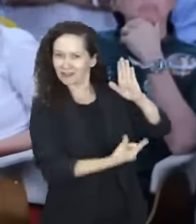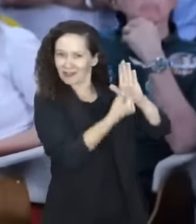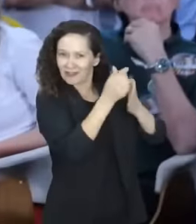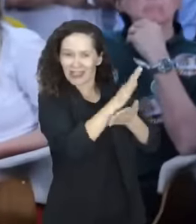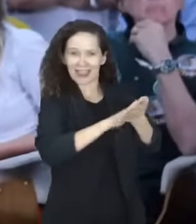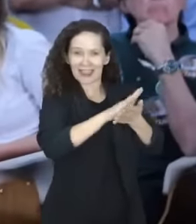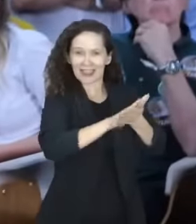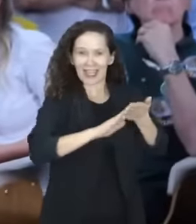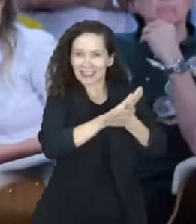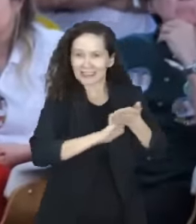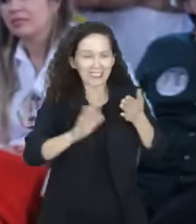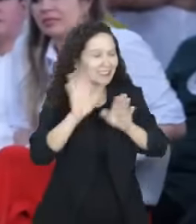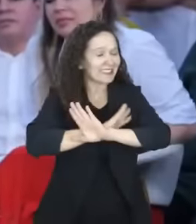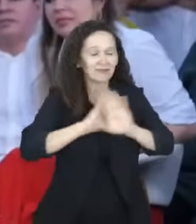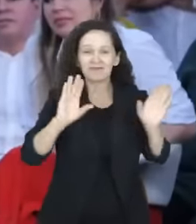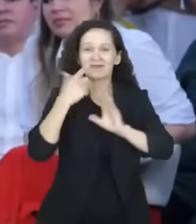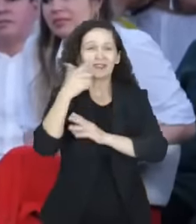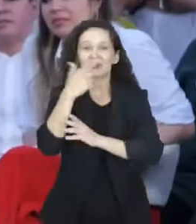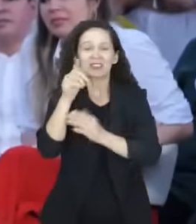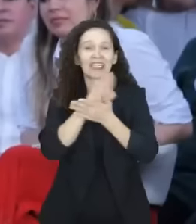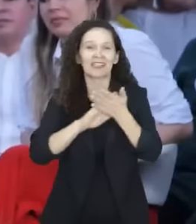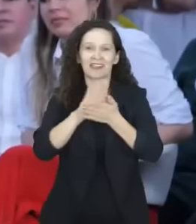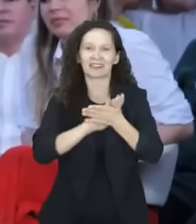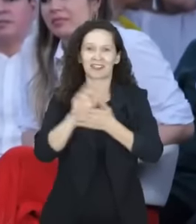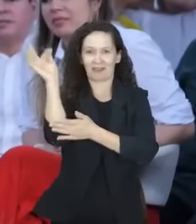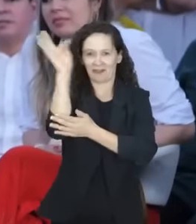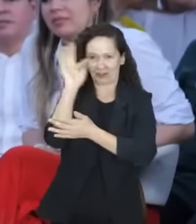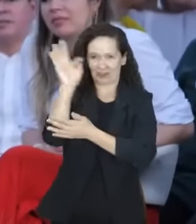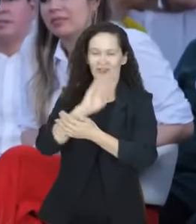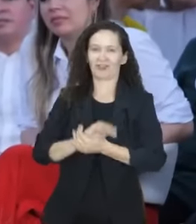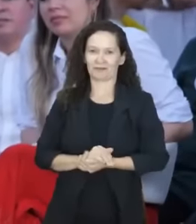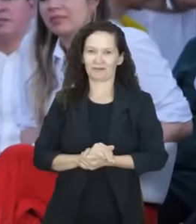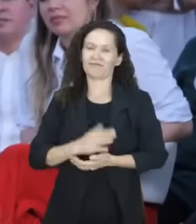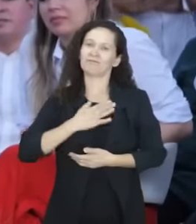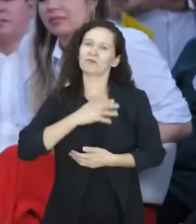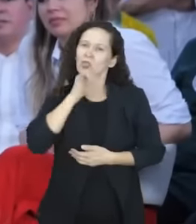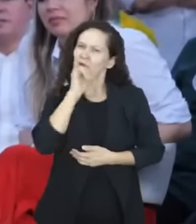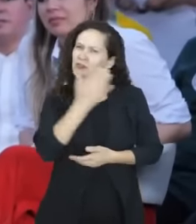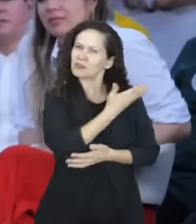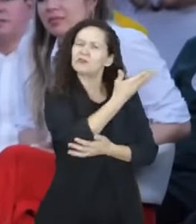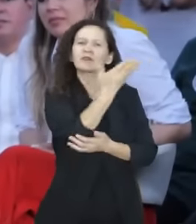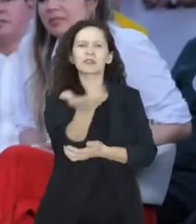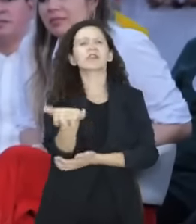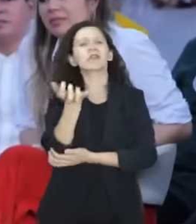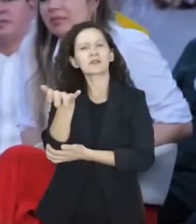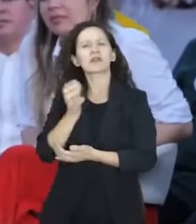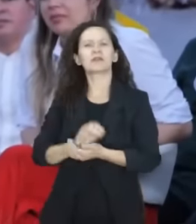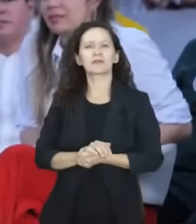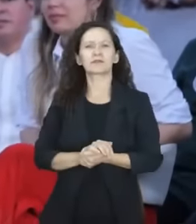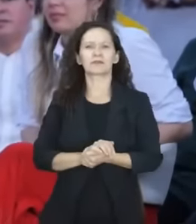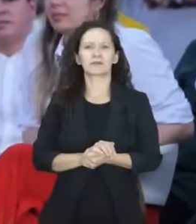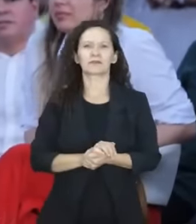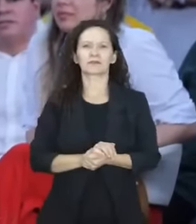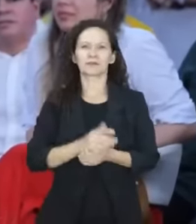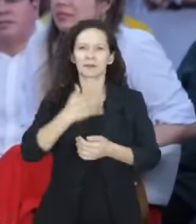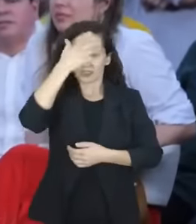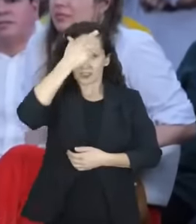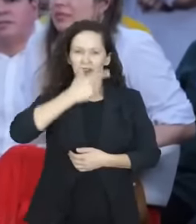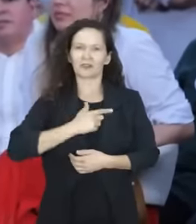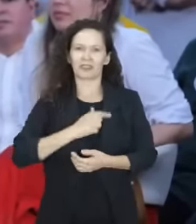porta da faculdade. E eu quero dizer uma coisa para vocês. Eu